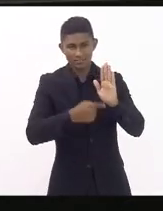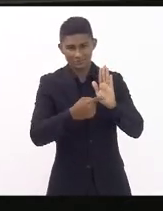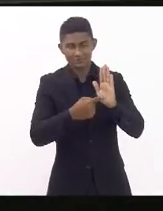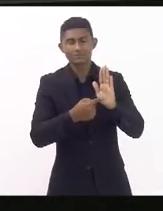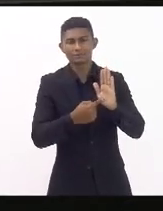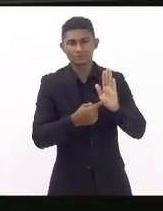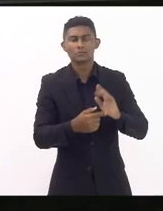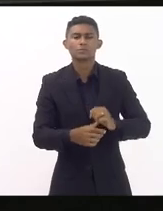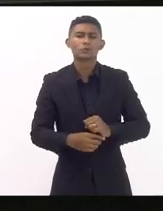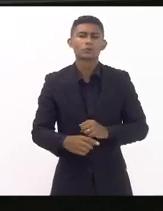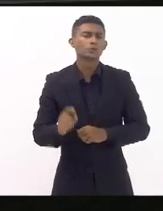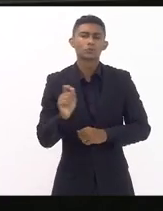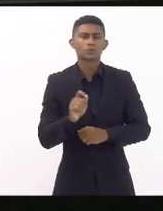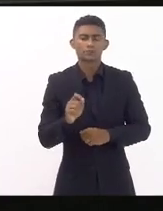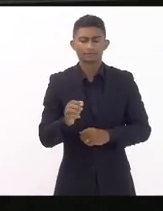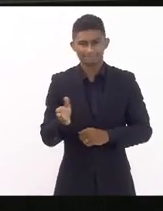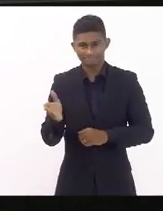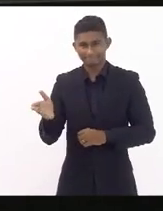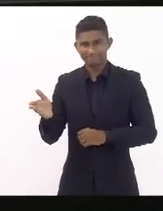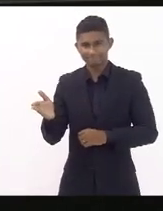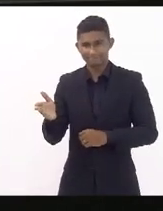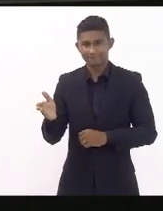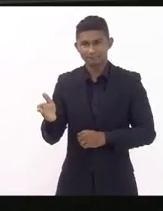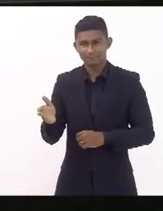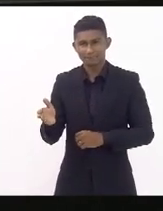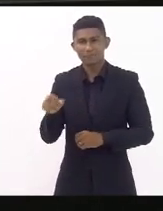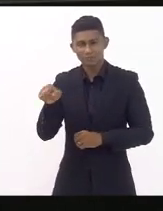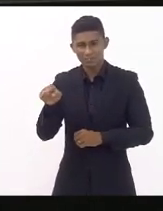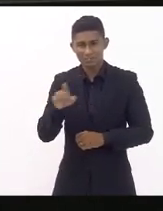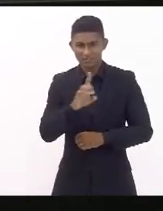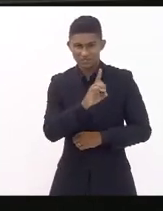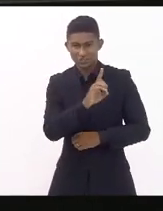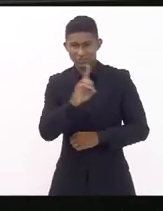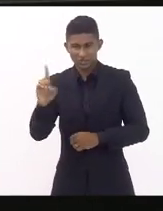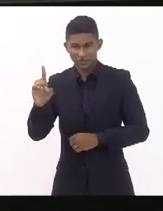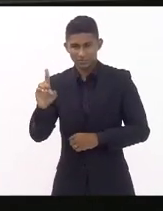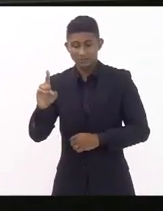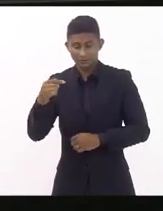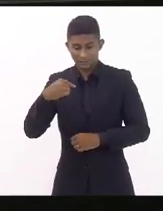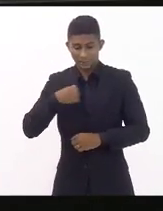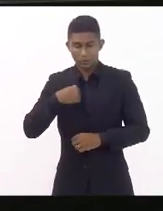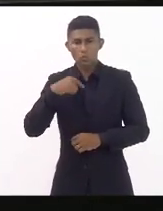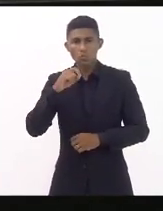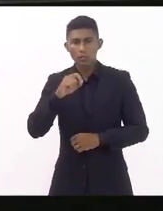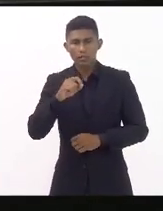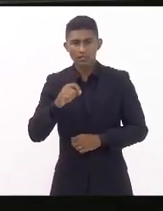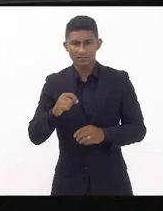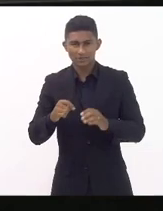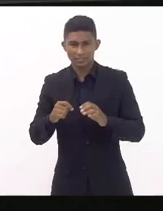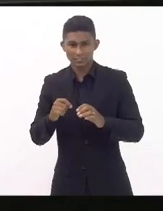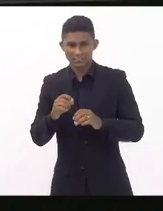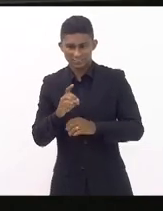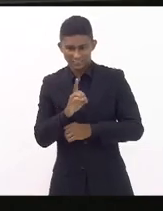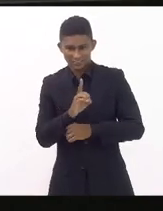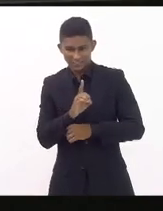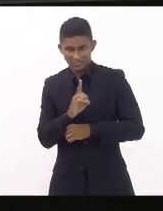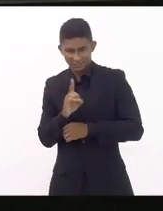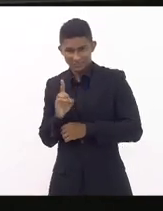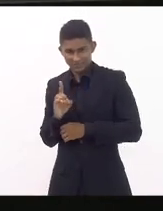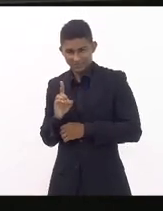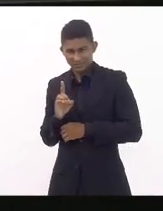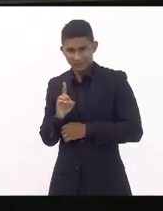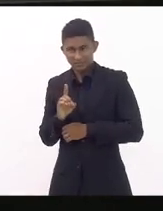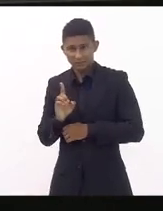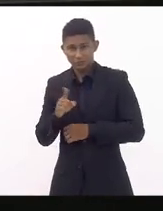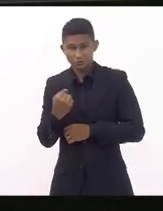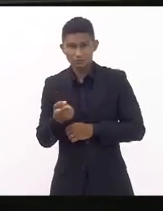Márcio Galberto, e Vossa Excelência é de extrema direita, eu sou de centro-direita, e a gente está falando aqui de reabilitação de